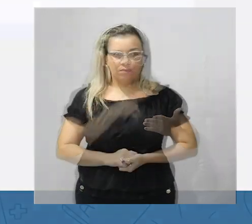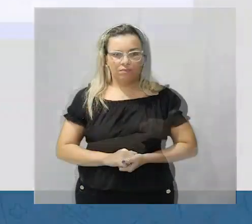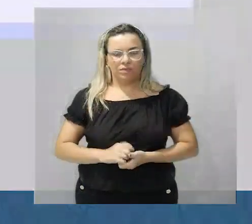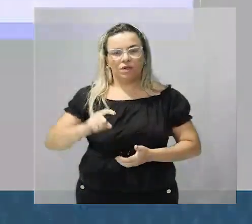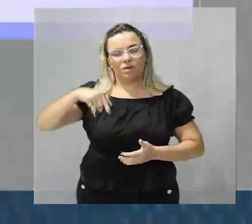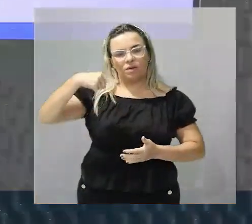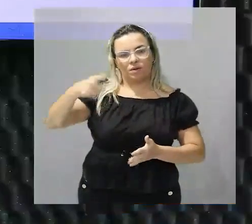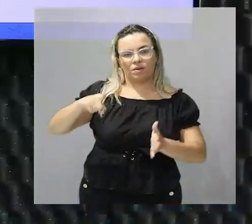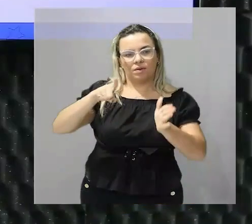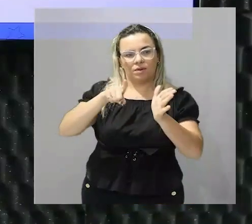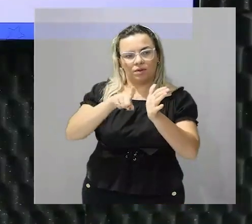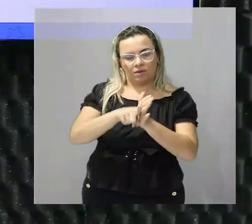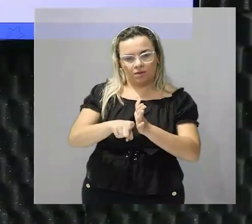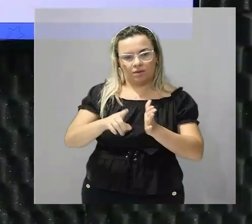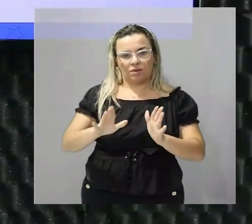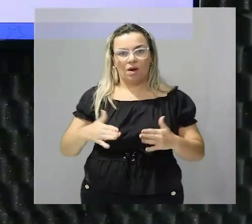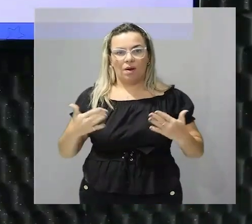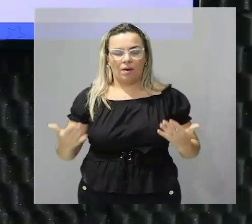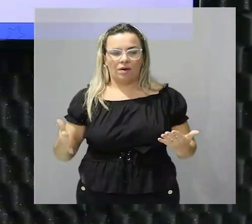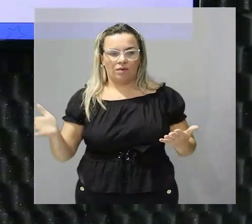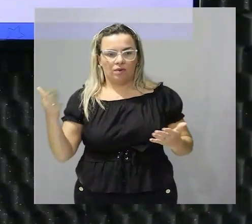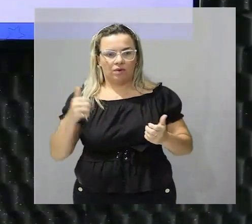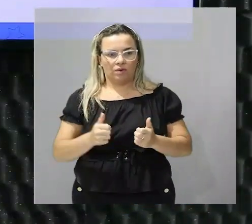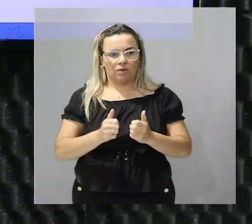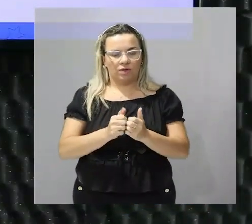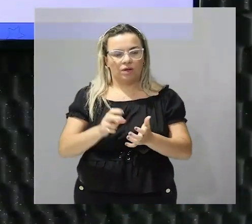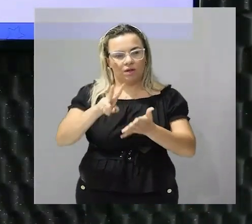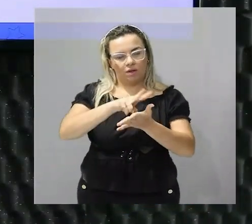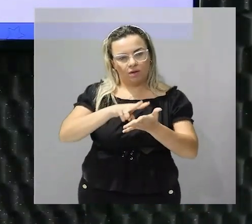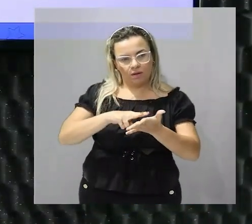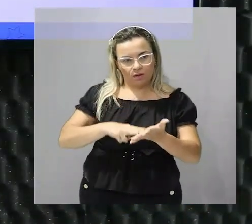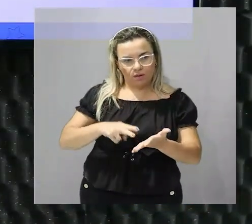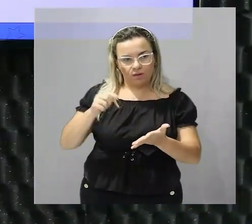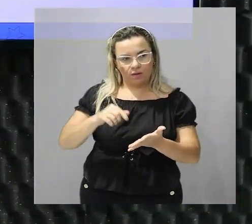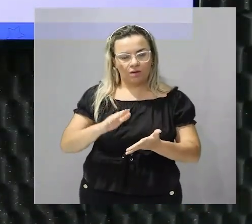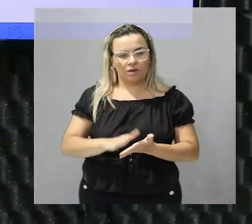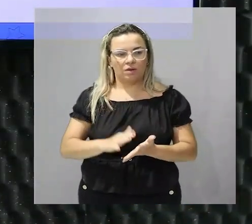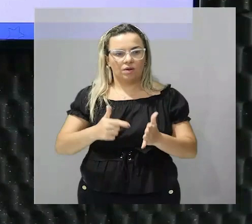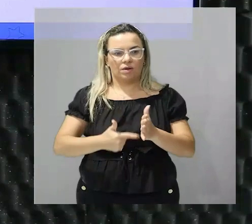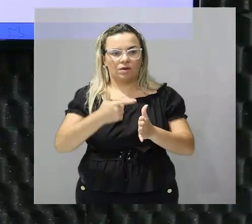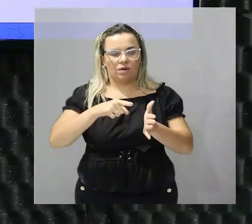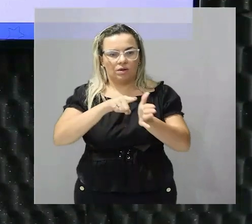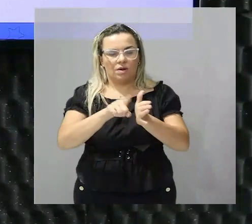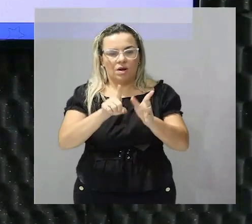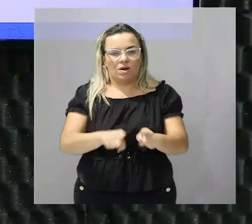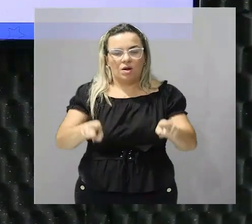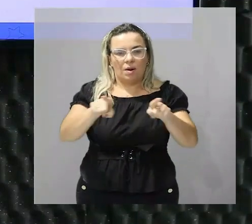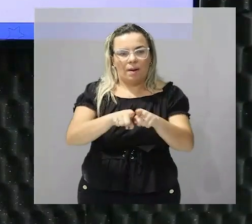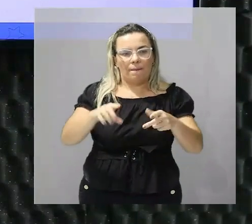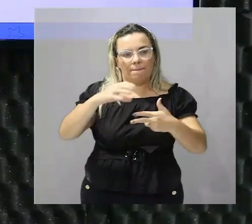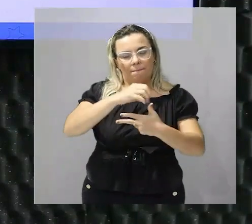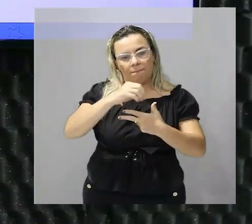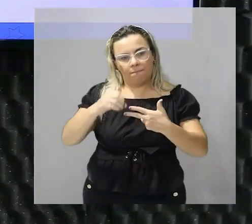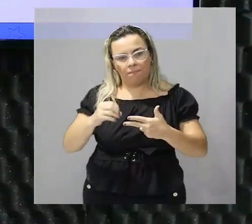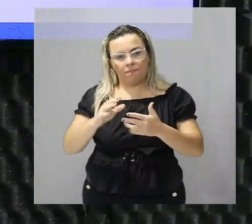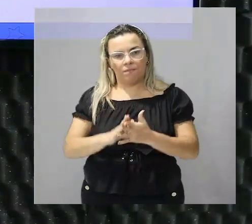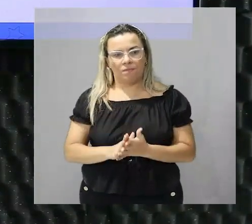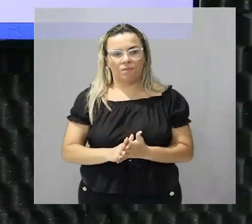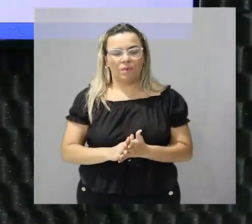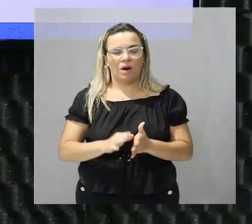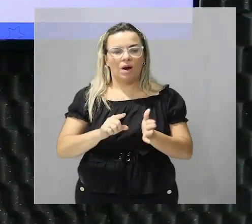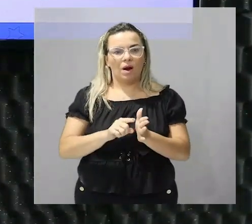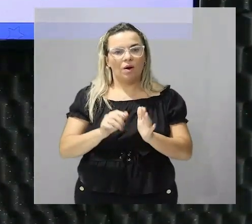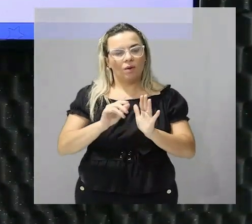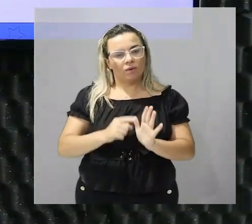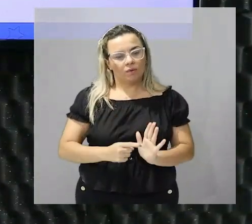a próxima. Vamos passar para a próxima, então, gente. Acompanha comigo a leitura, segunda questão, questão também do Enem, e o enunciado diz o